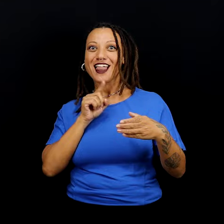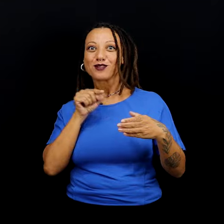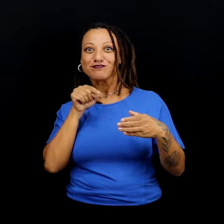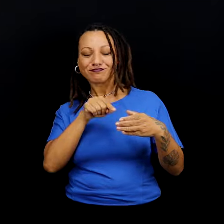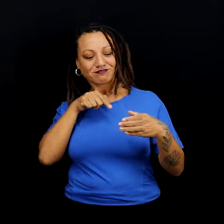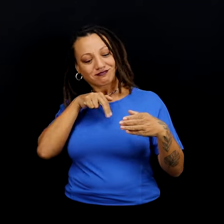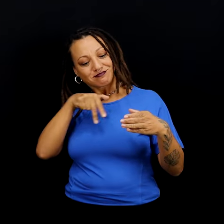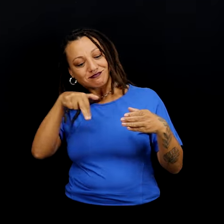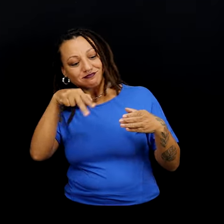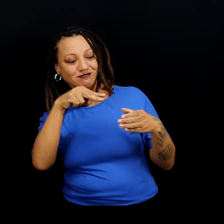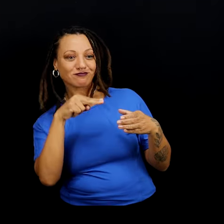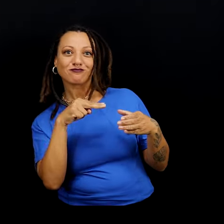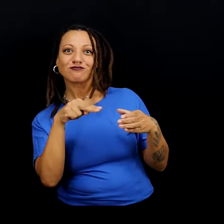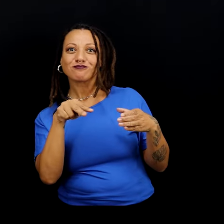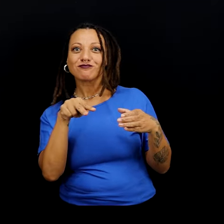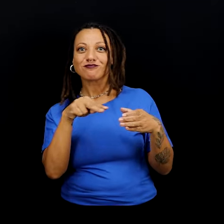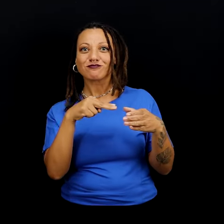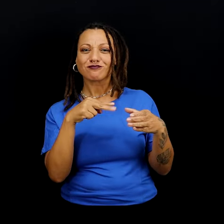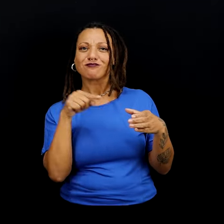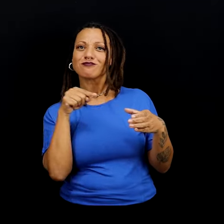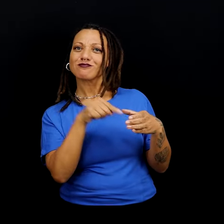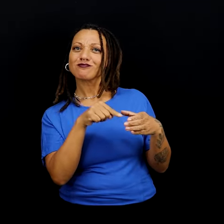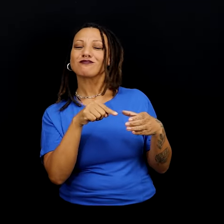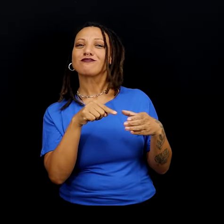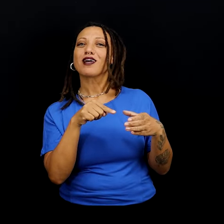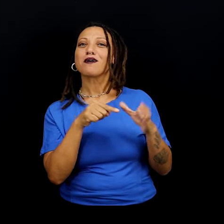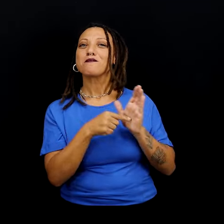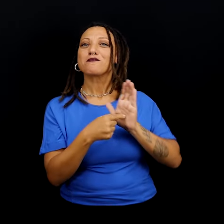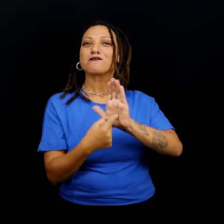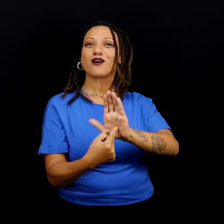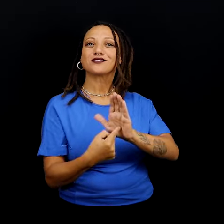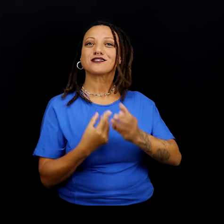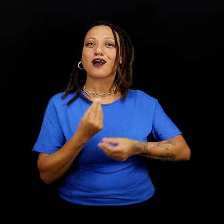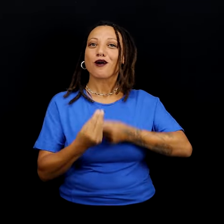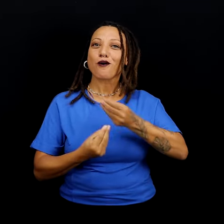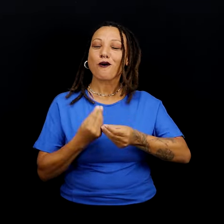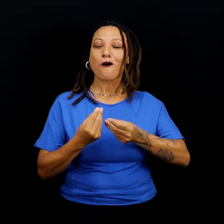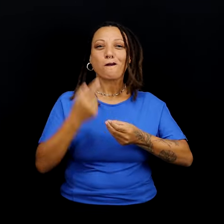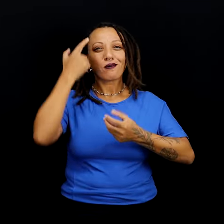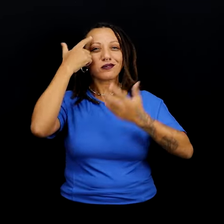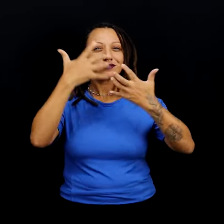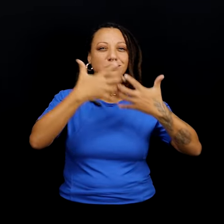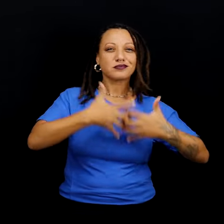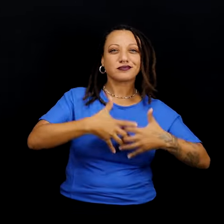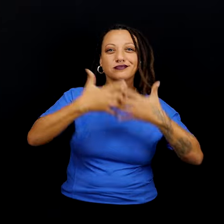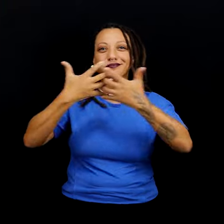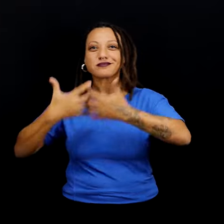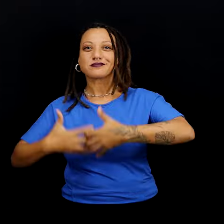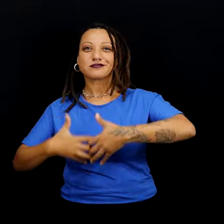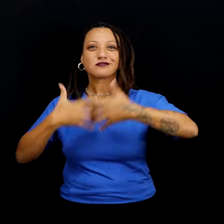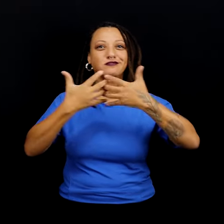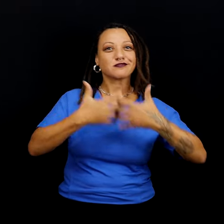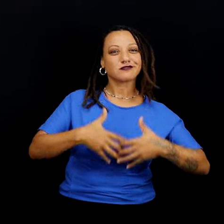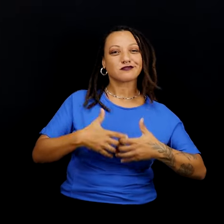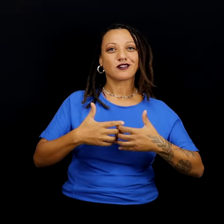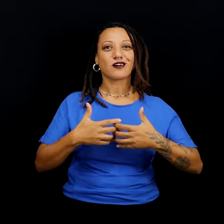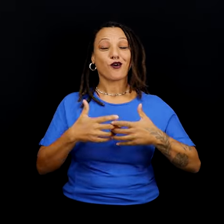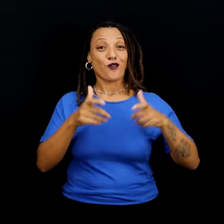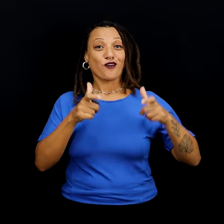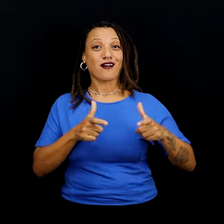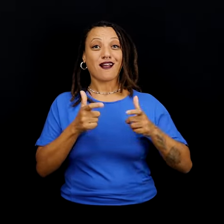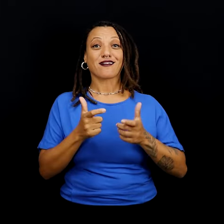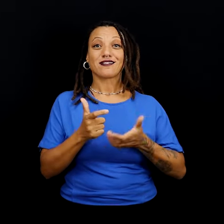onde a gente mostra um pouco o processo de construção, né? De raciocínio do Guto, onde ele